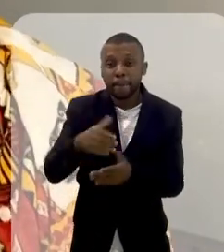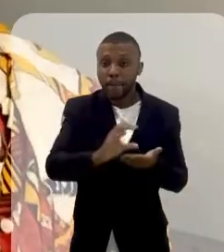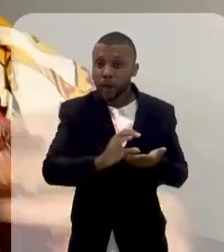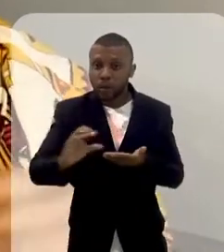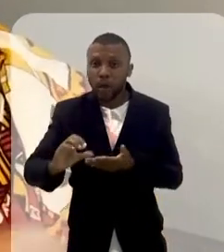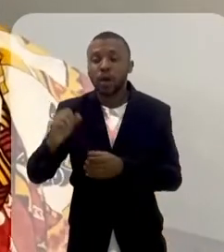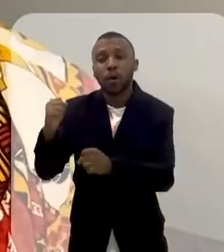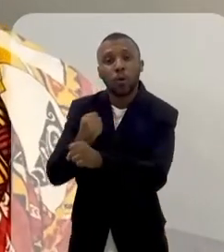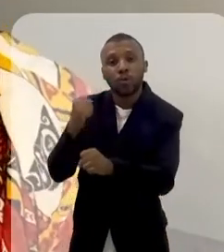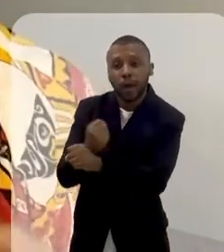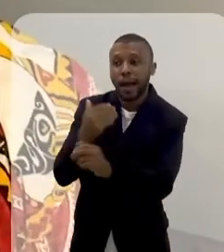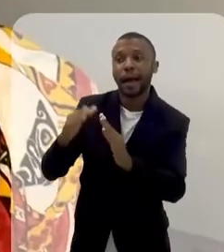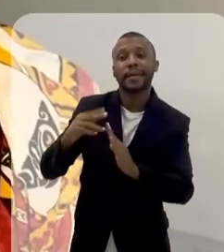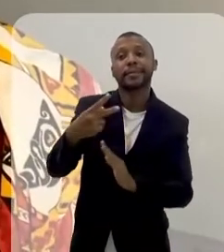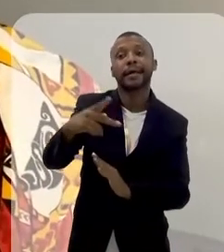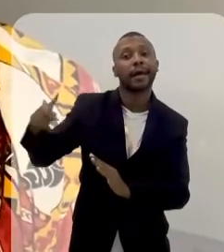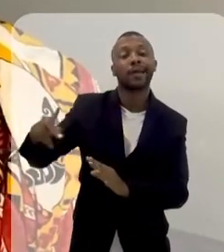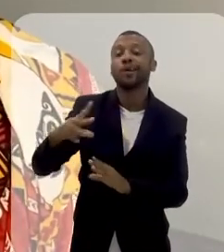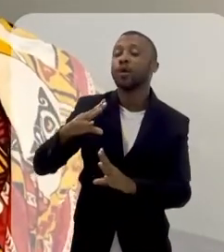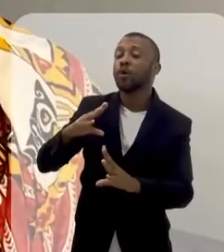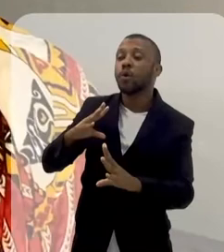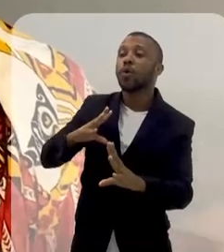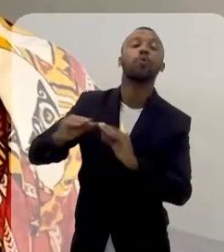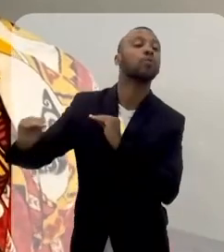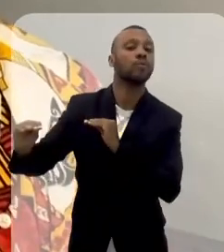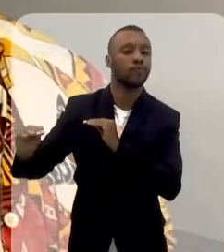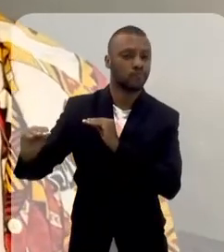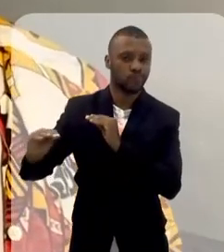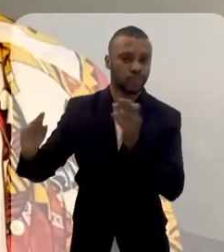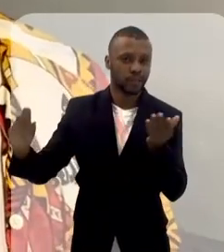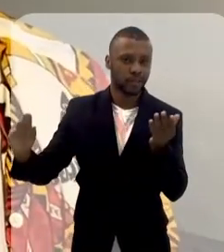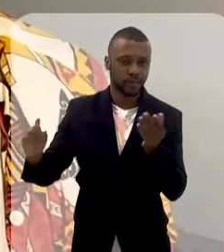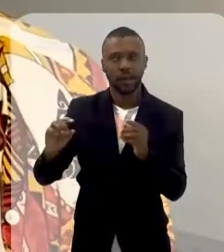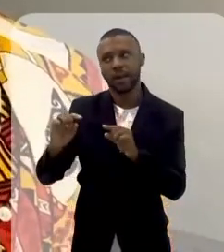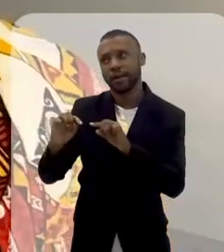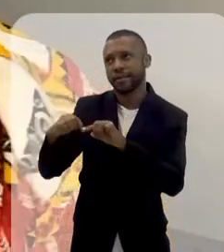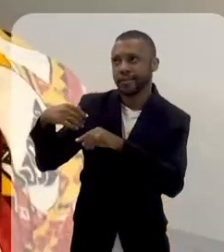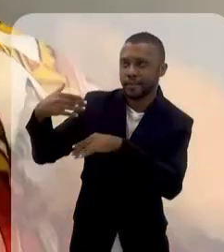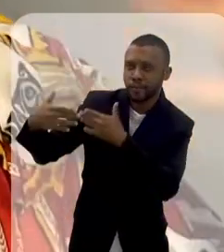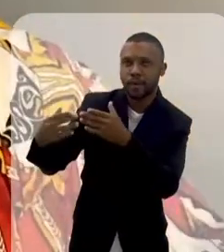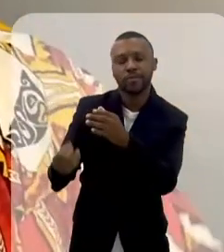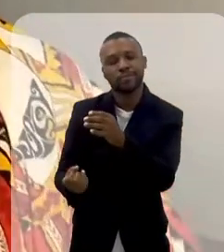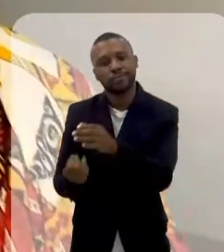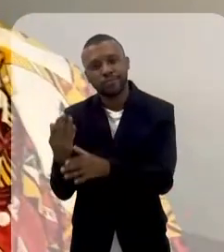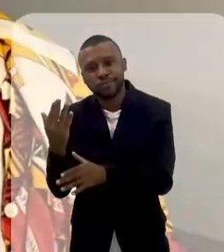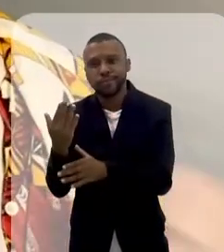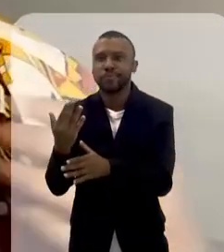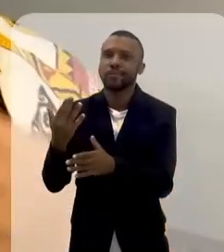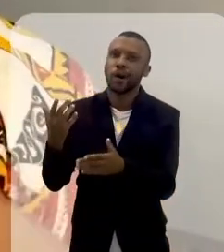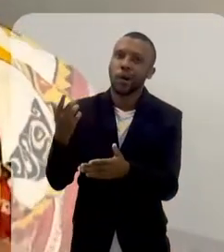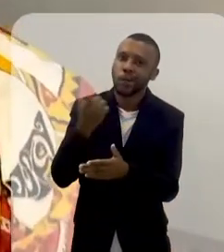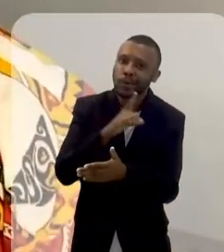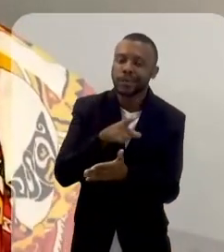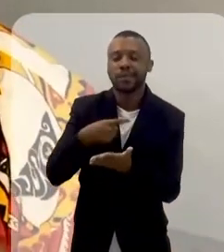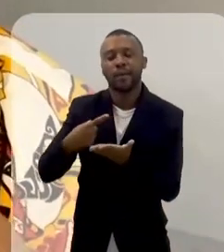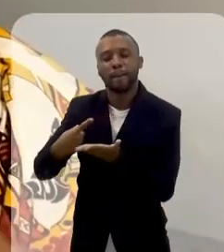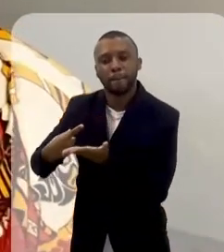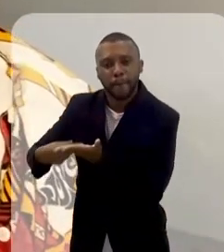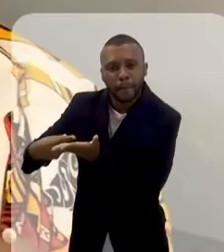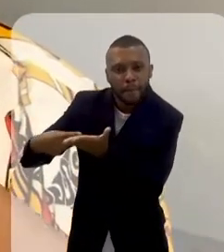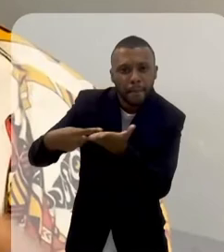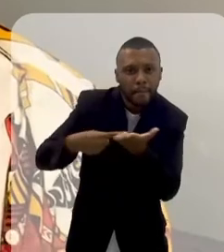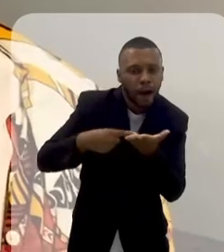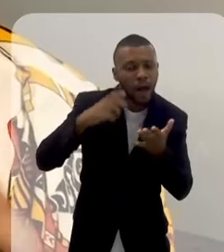dinheiro, constroem a loja em outro lugar, constroem a casa deles e somem, e desaparecem. Ah, reapareceram depois, se